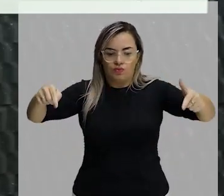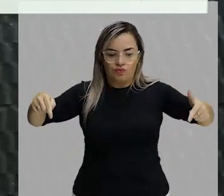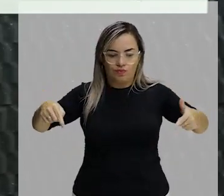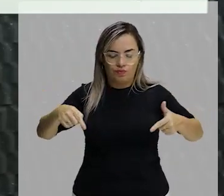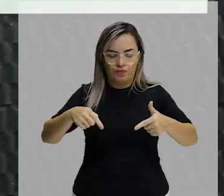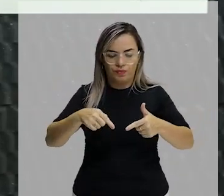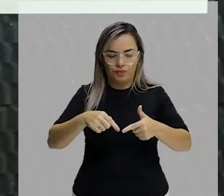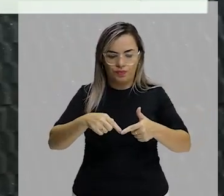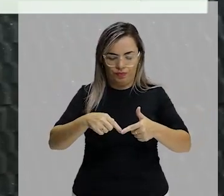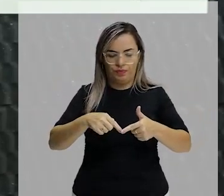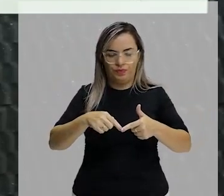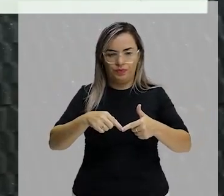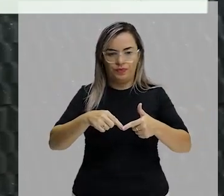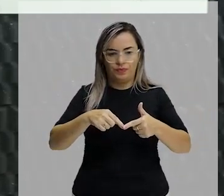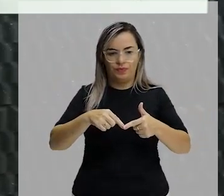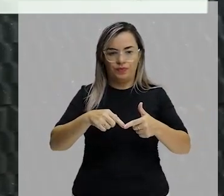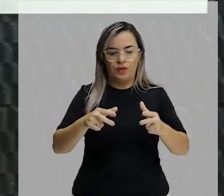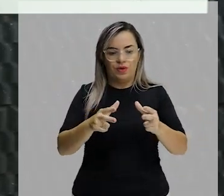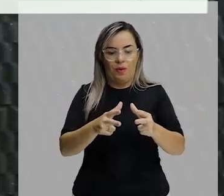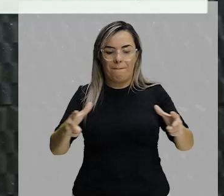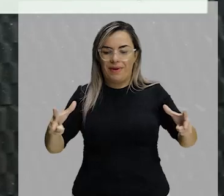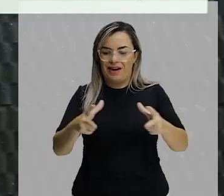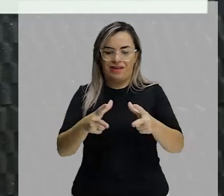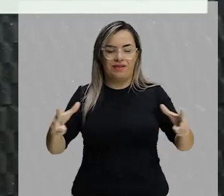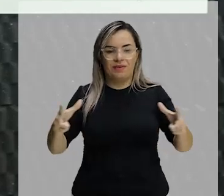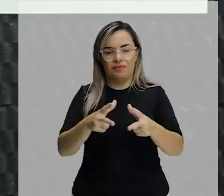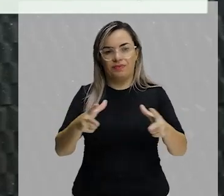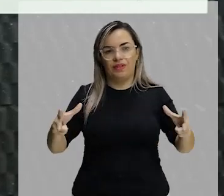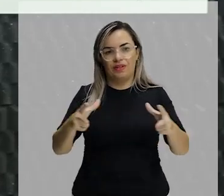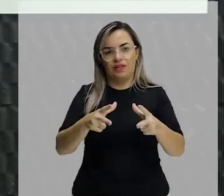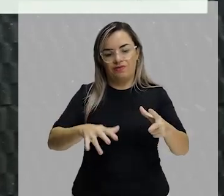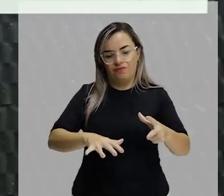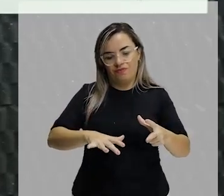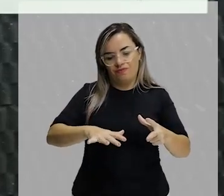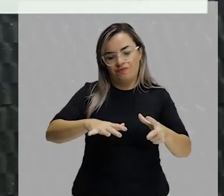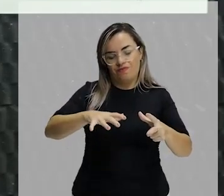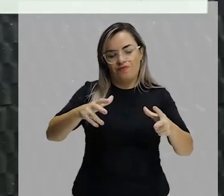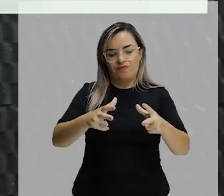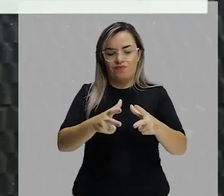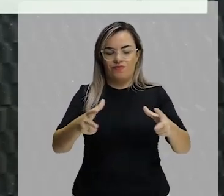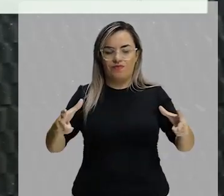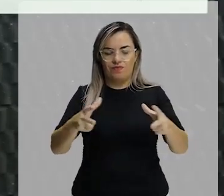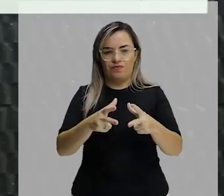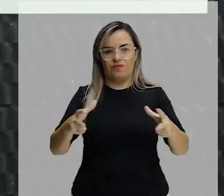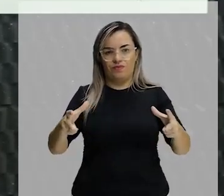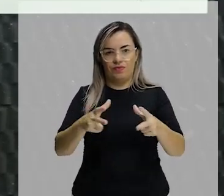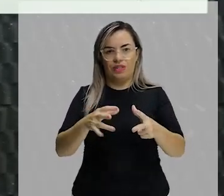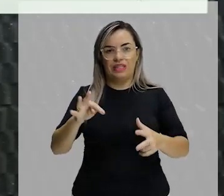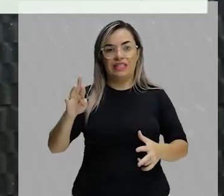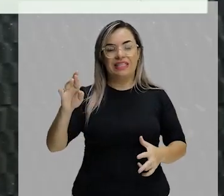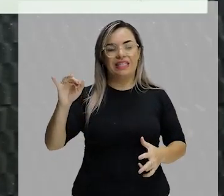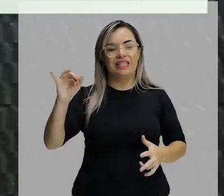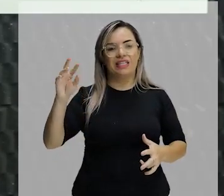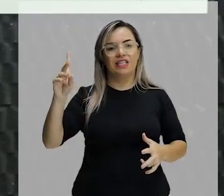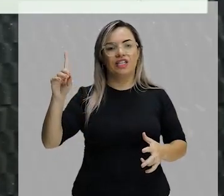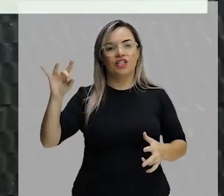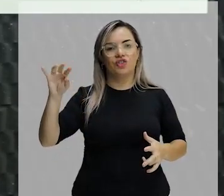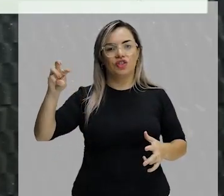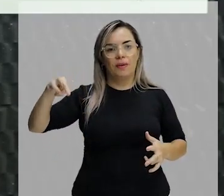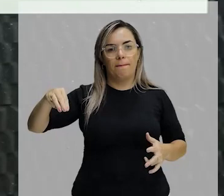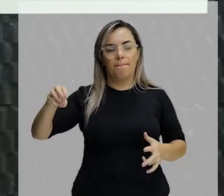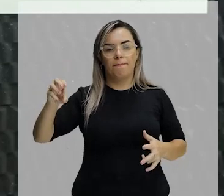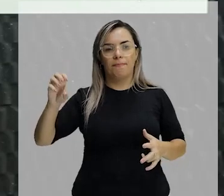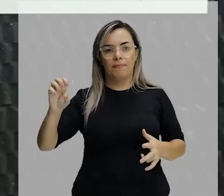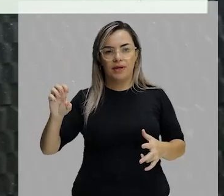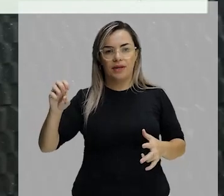de um paralelepípedo, aí eu tenho que calcular o volume, porque essa figura aqui é uma figura tridimensional. Beleza? Então, toda